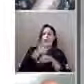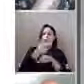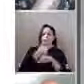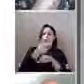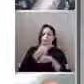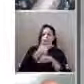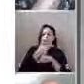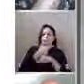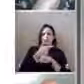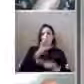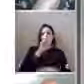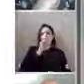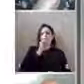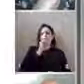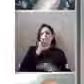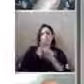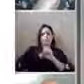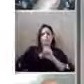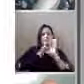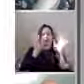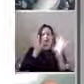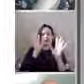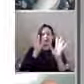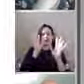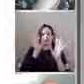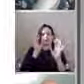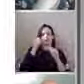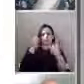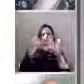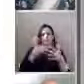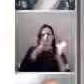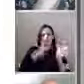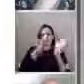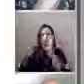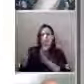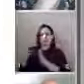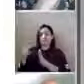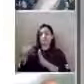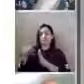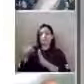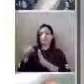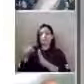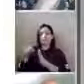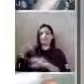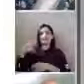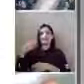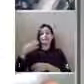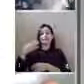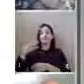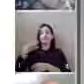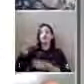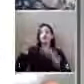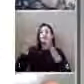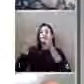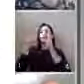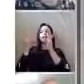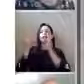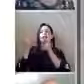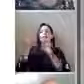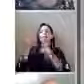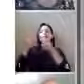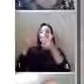Já vou dar um exemplo claro disso. E, por último, a redação dos verbetes, que implica, entre outras coisas,